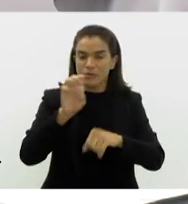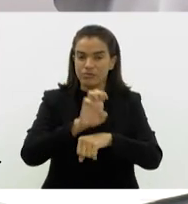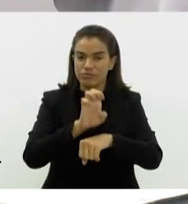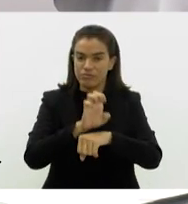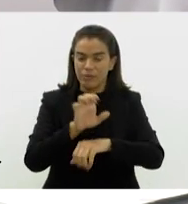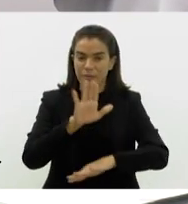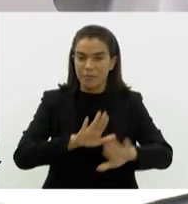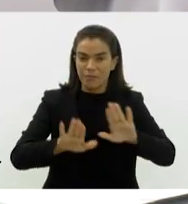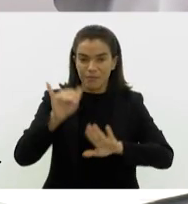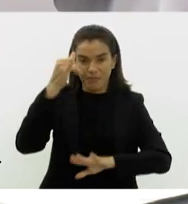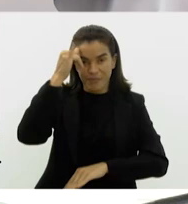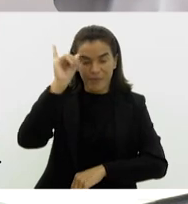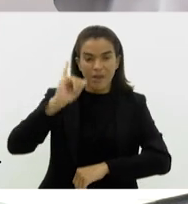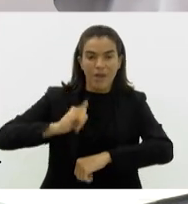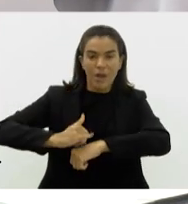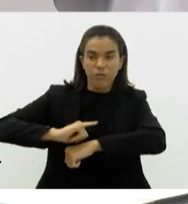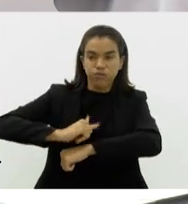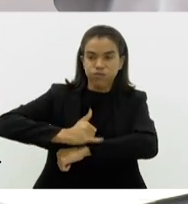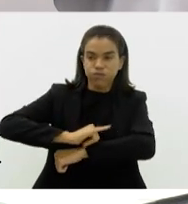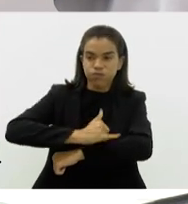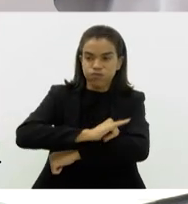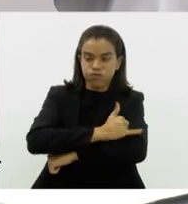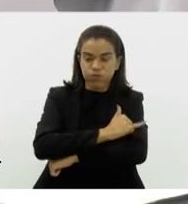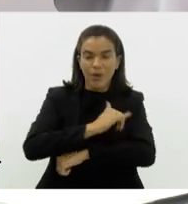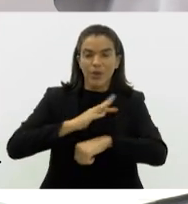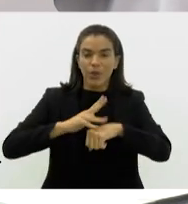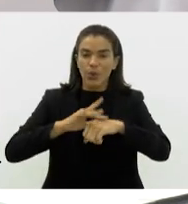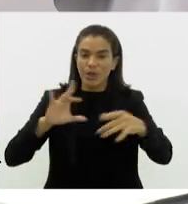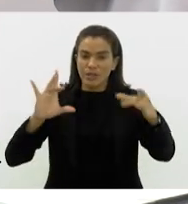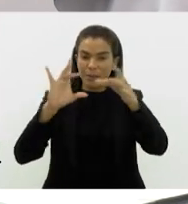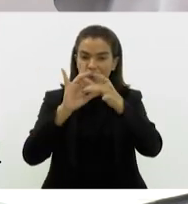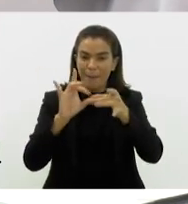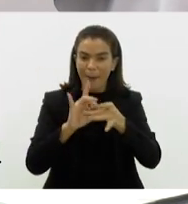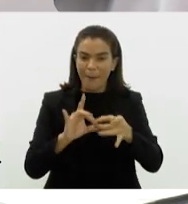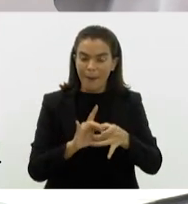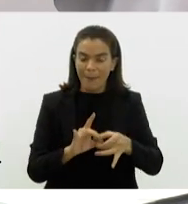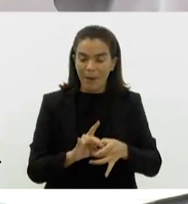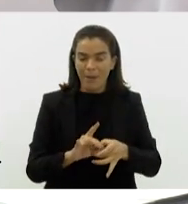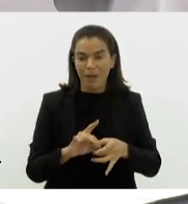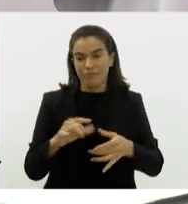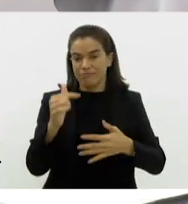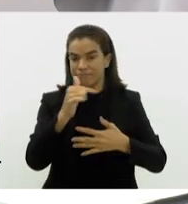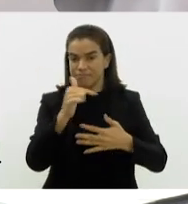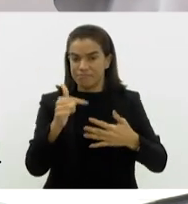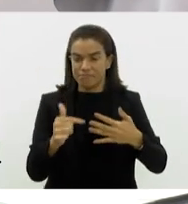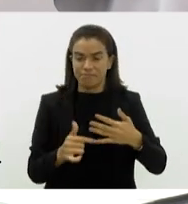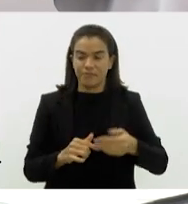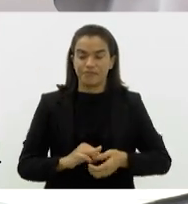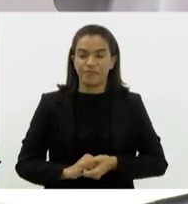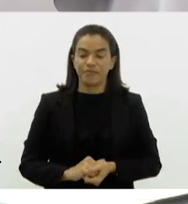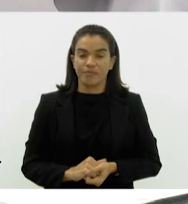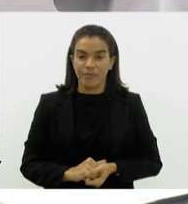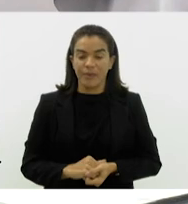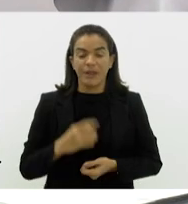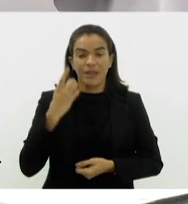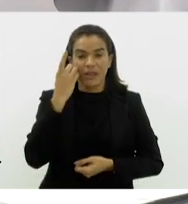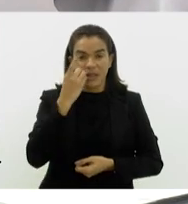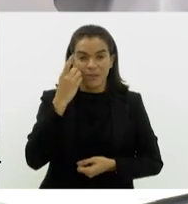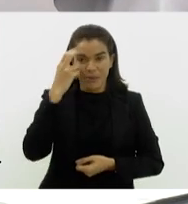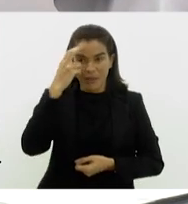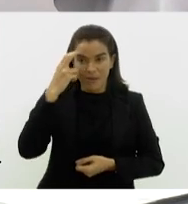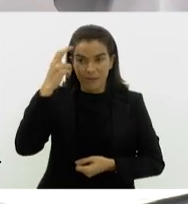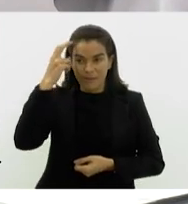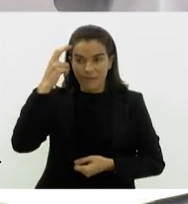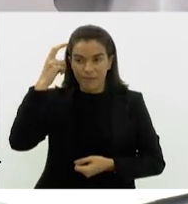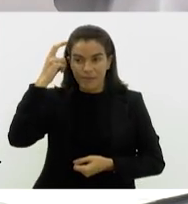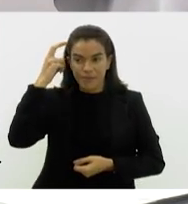e Tratamento da Obesidade e Doenças Correlatas, na forma que menciona. Para aparecer, deputada Verônica